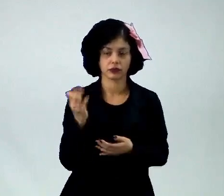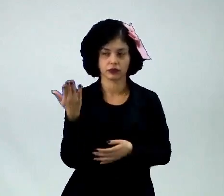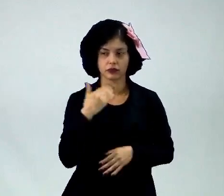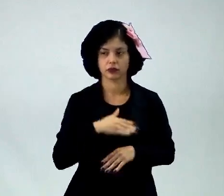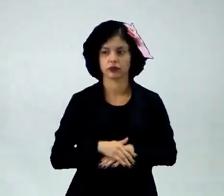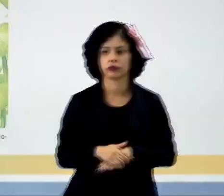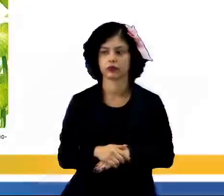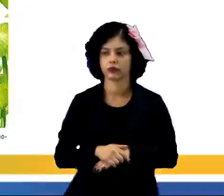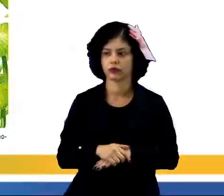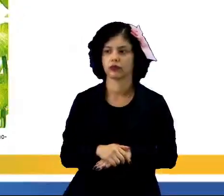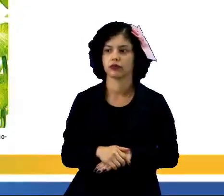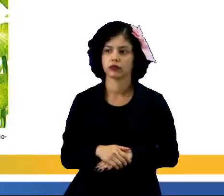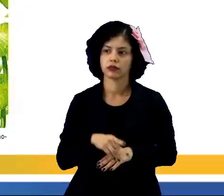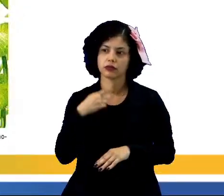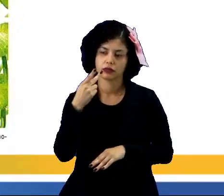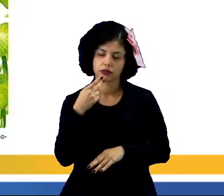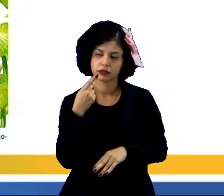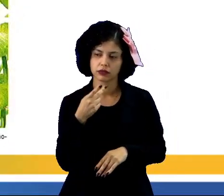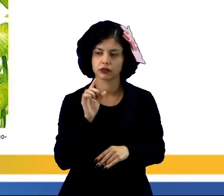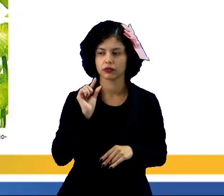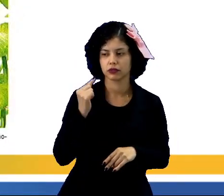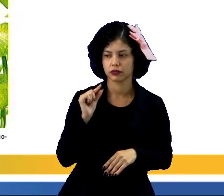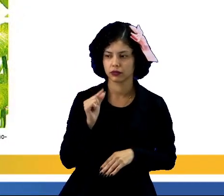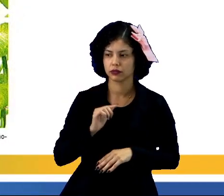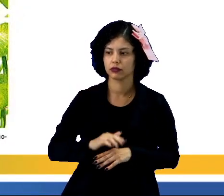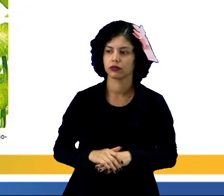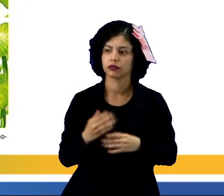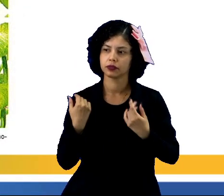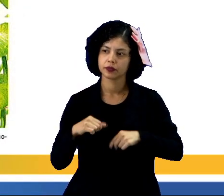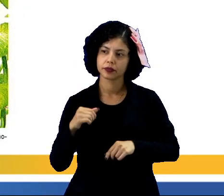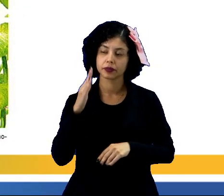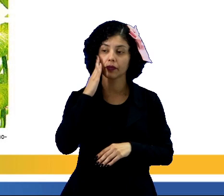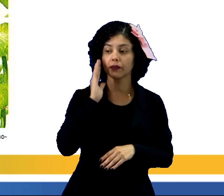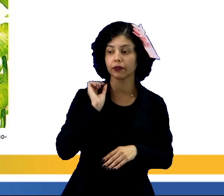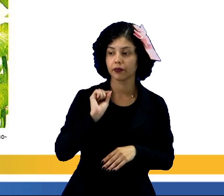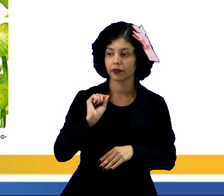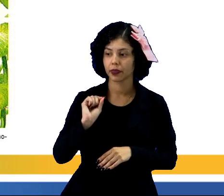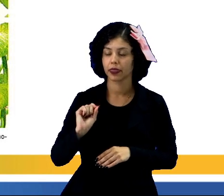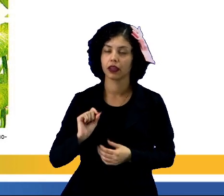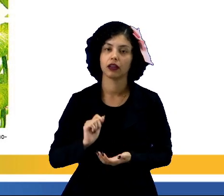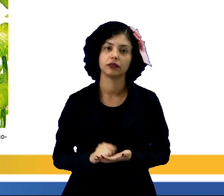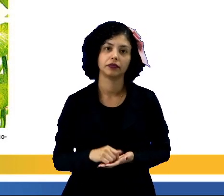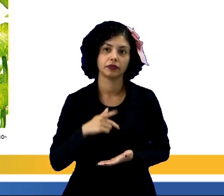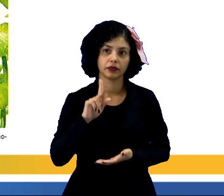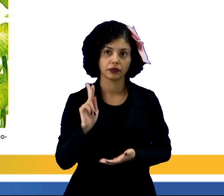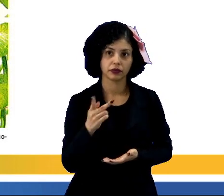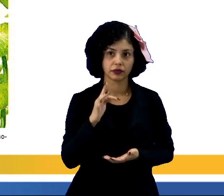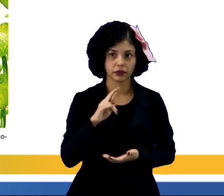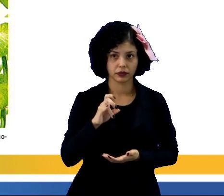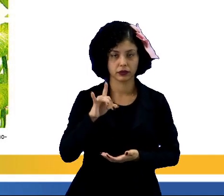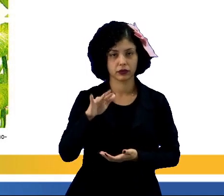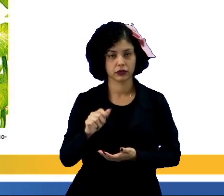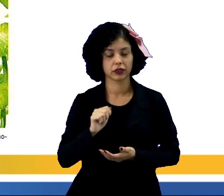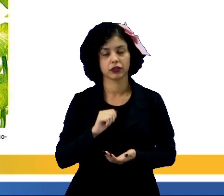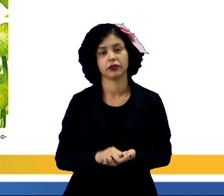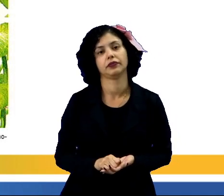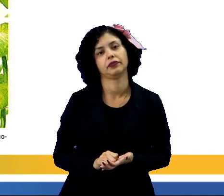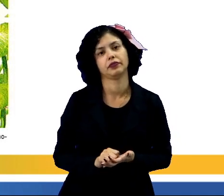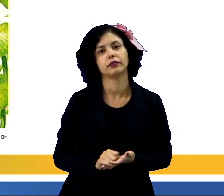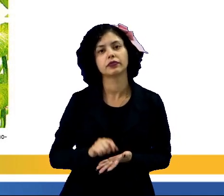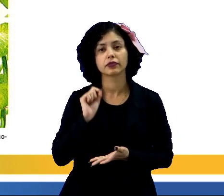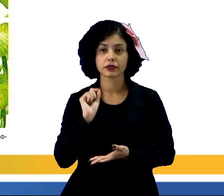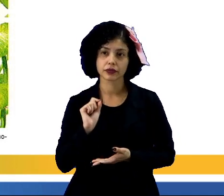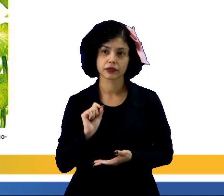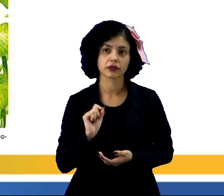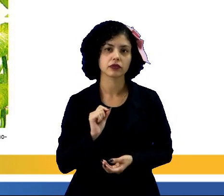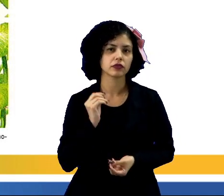lá? Então, para a gente falar sobre isso, a gente precisa entender o que é a hereditariedade.